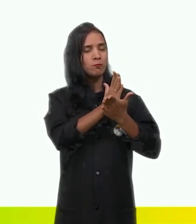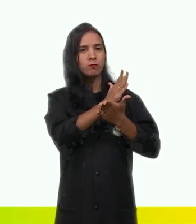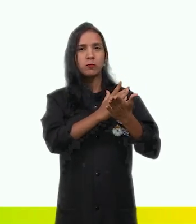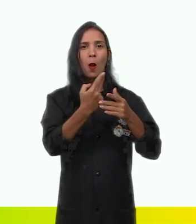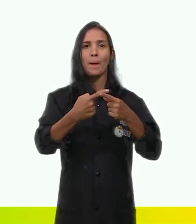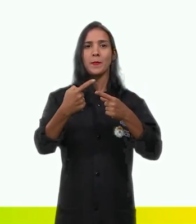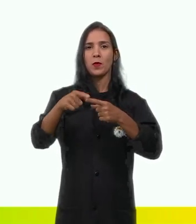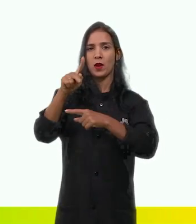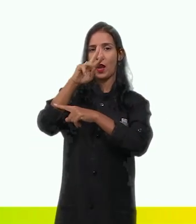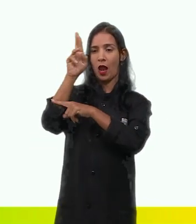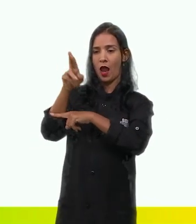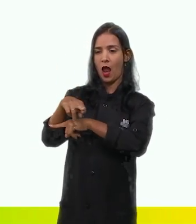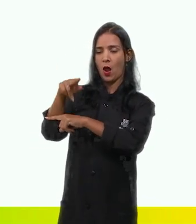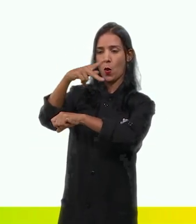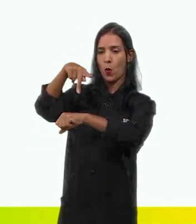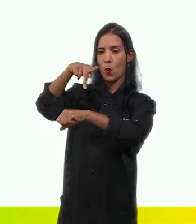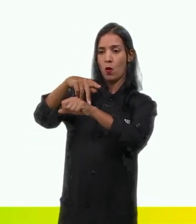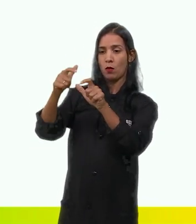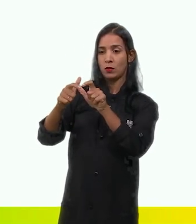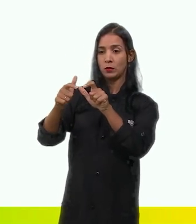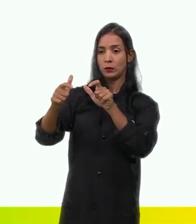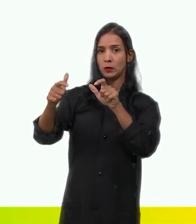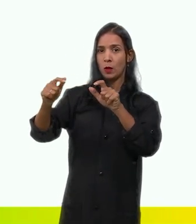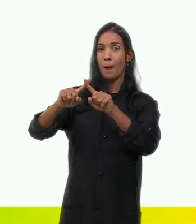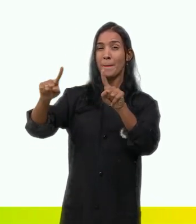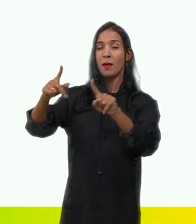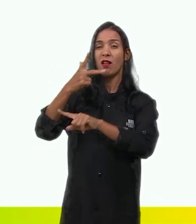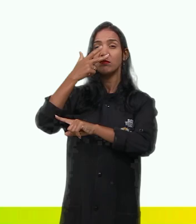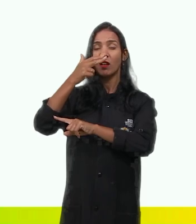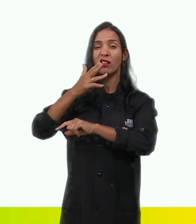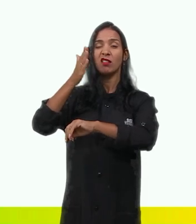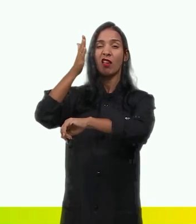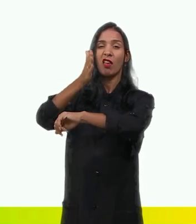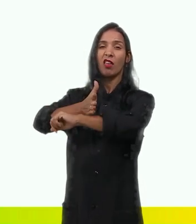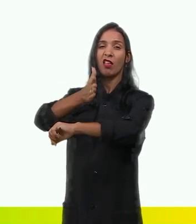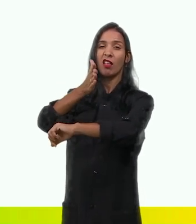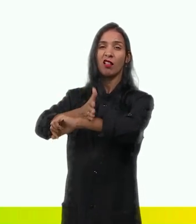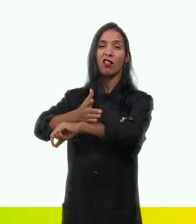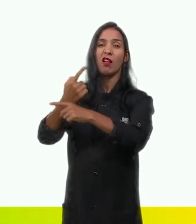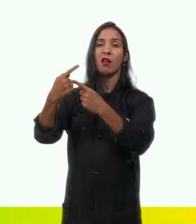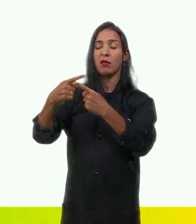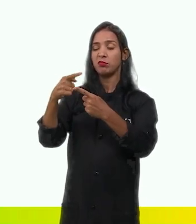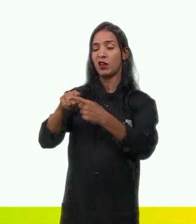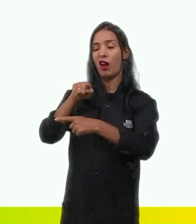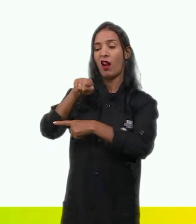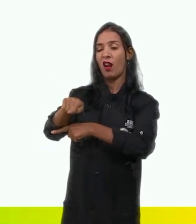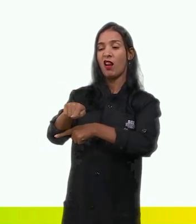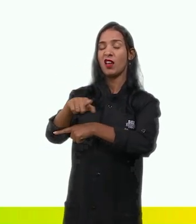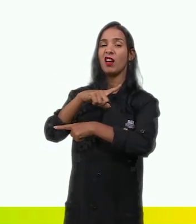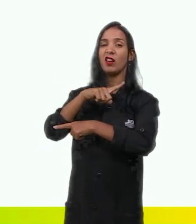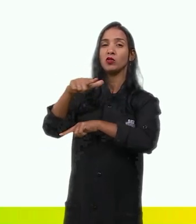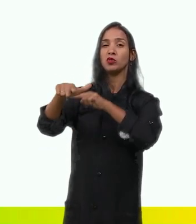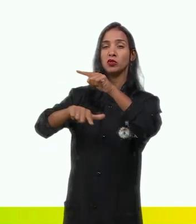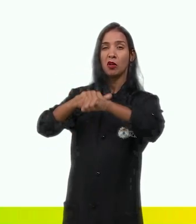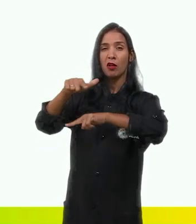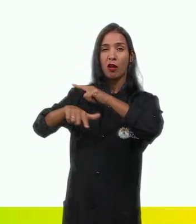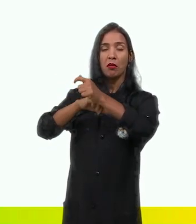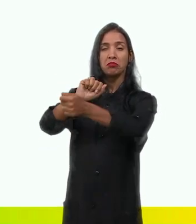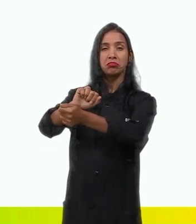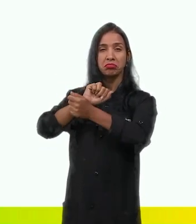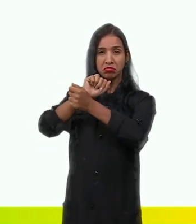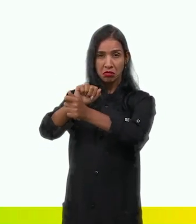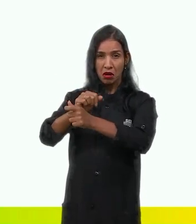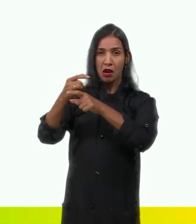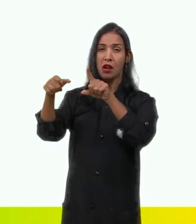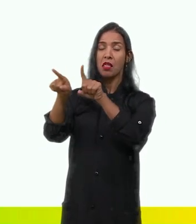grande país ainda, parecia que vivia na Idade Média, era um grande feudo, e tinha muitas derrotas na